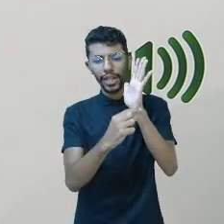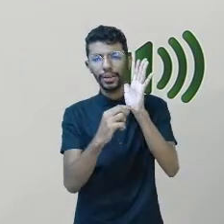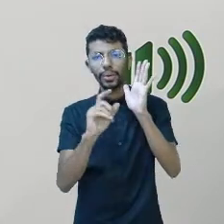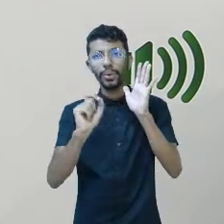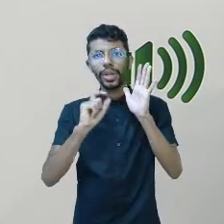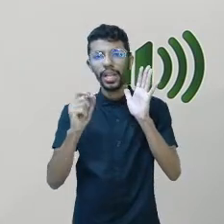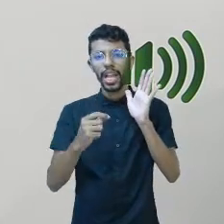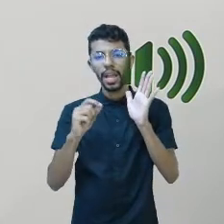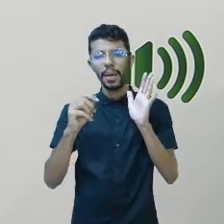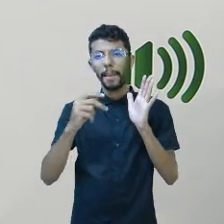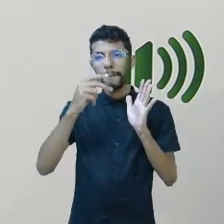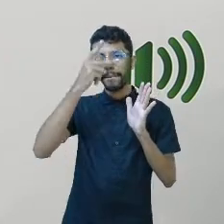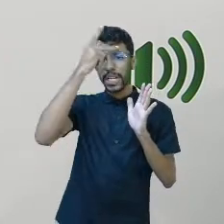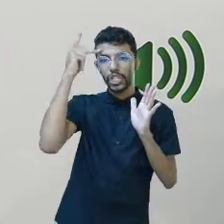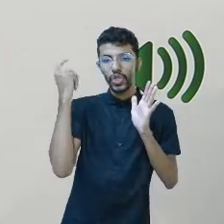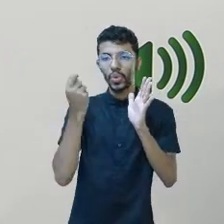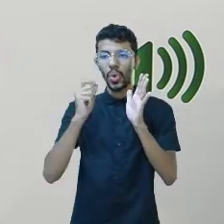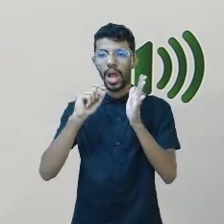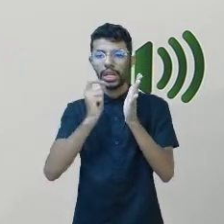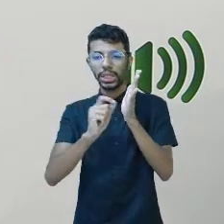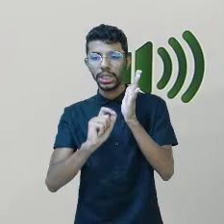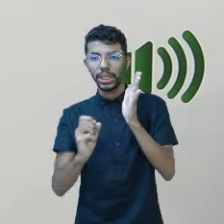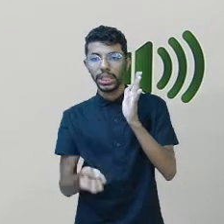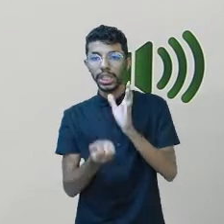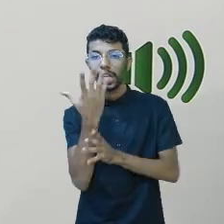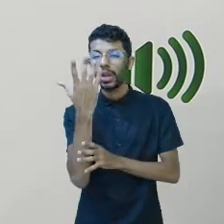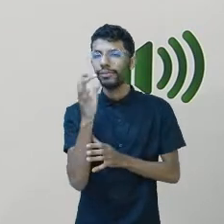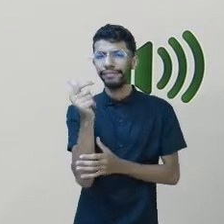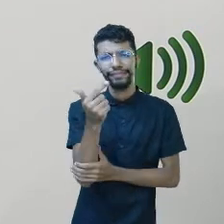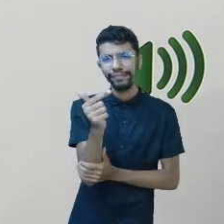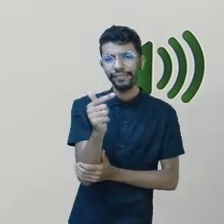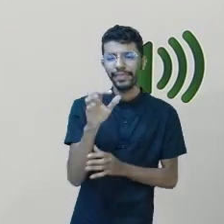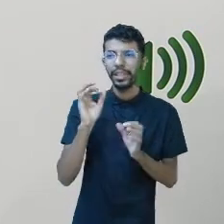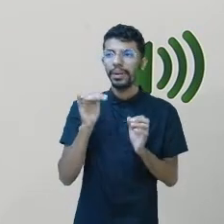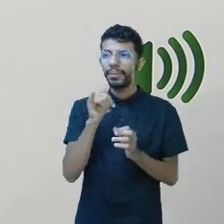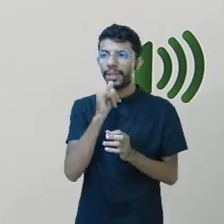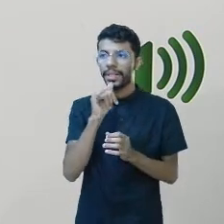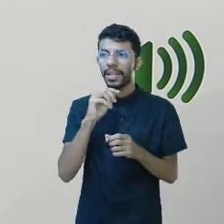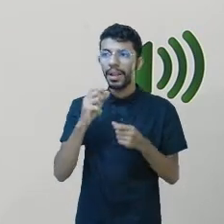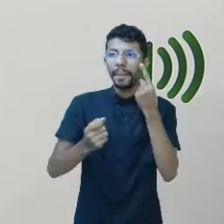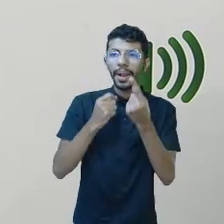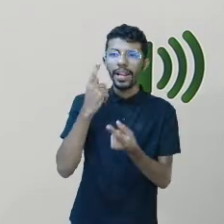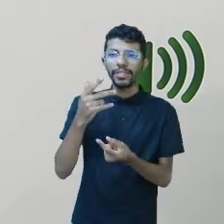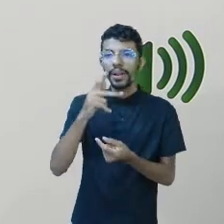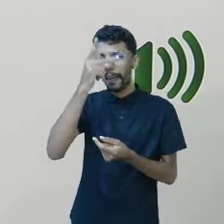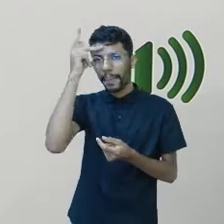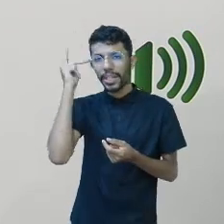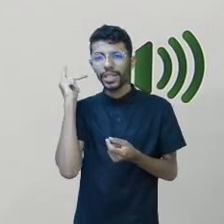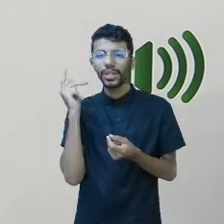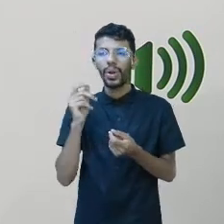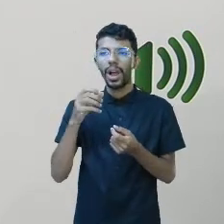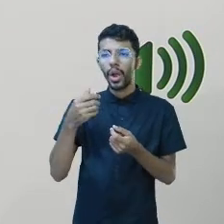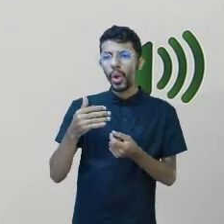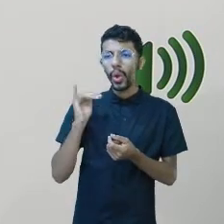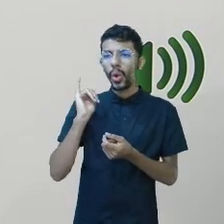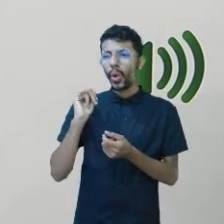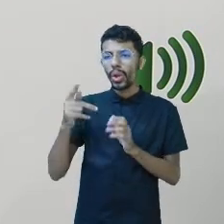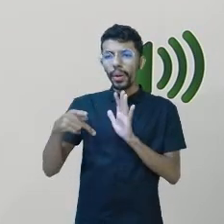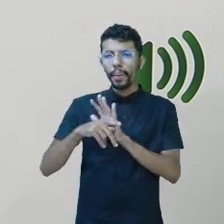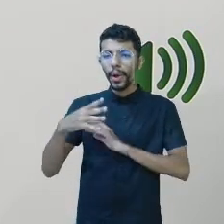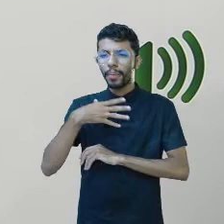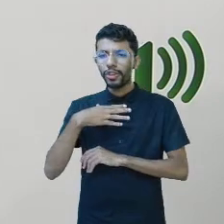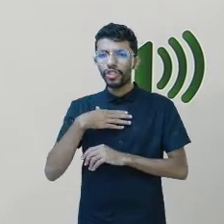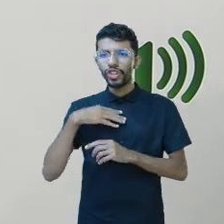escutou e contou para outro, e aí vai passando. Aí, às vezes, cada um conta do seu jeito, aumenta um detalhe, tira um detalhe. Então,